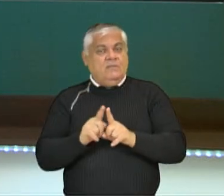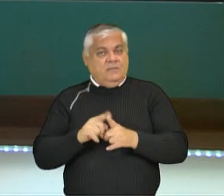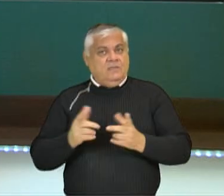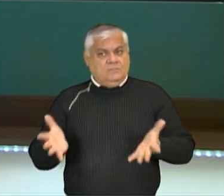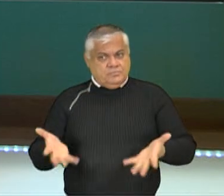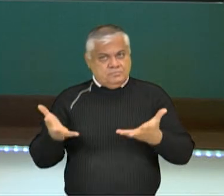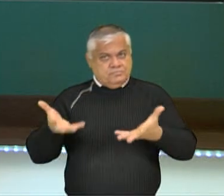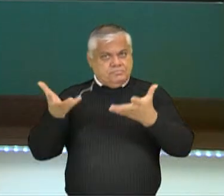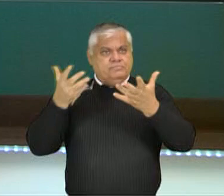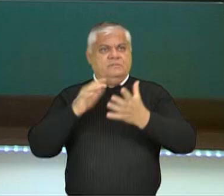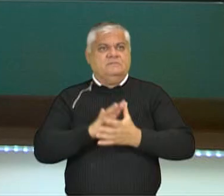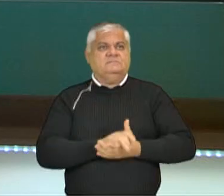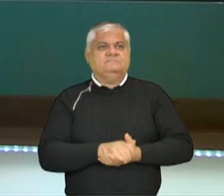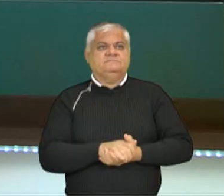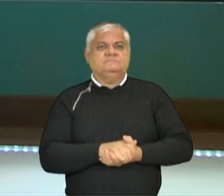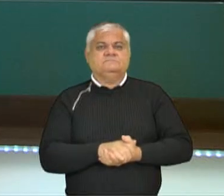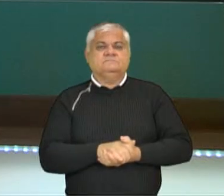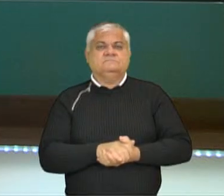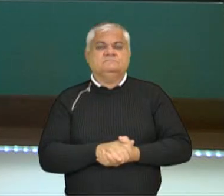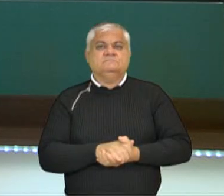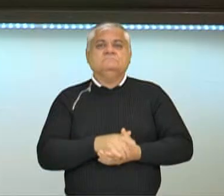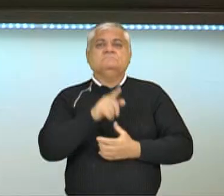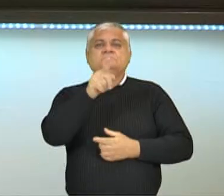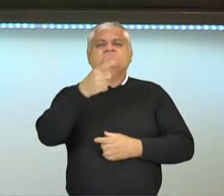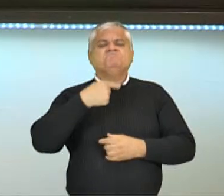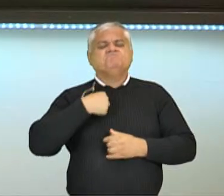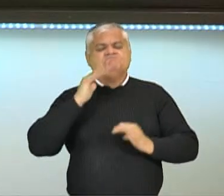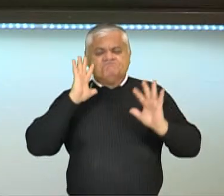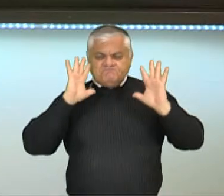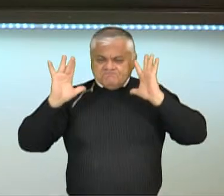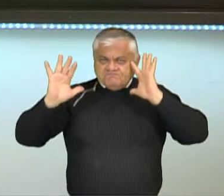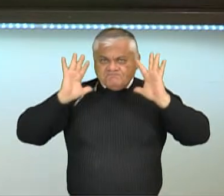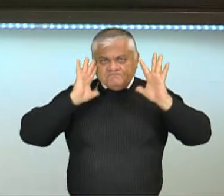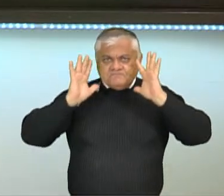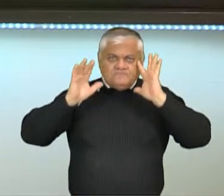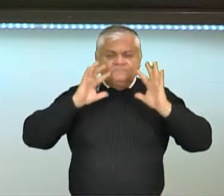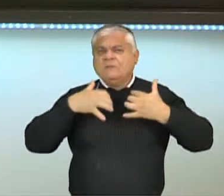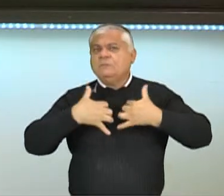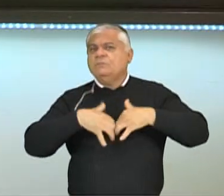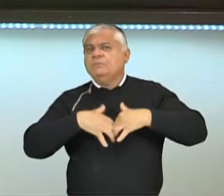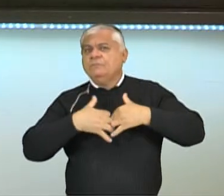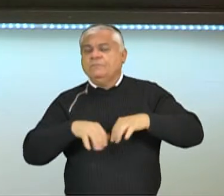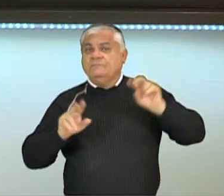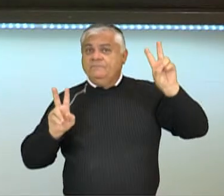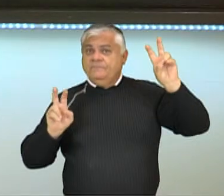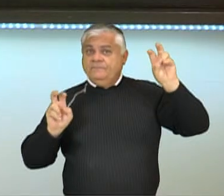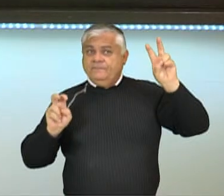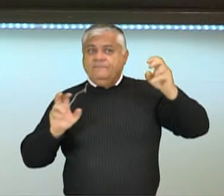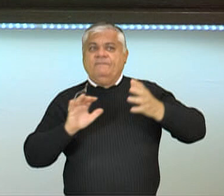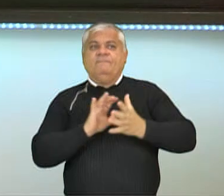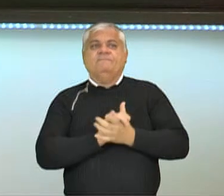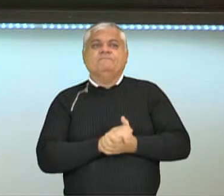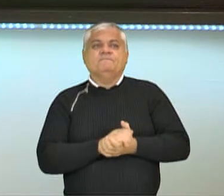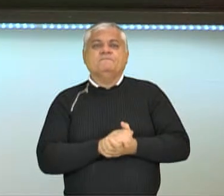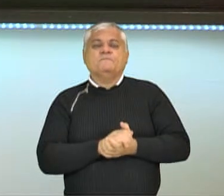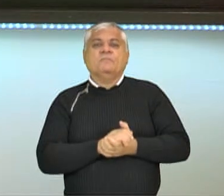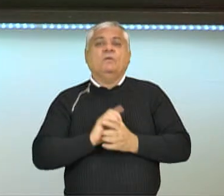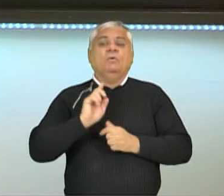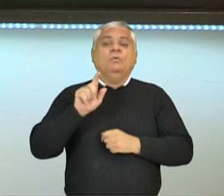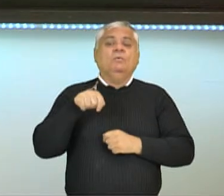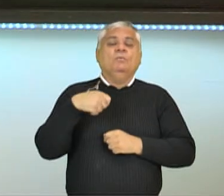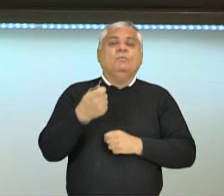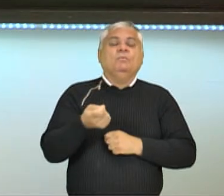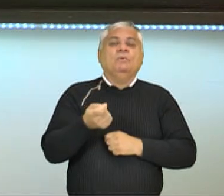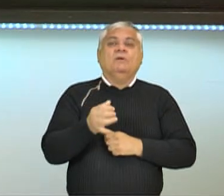incentivo de vocês. E para vocês refletirem, que é uma frase do Nussmann mesmo, com relação a